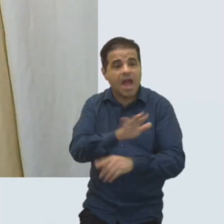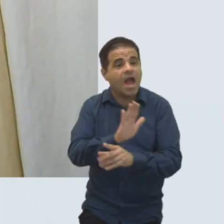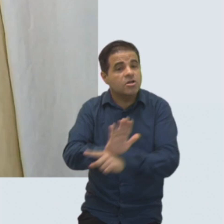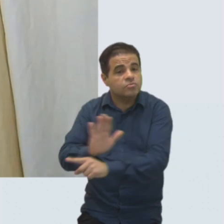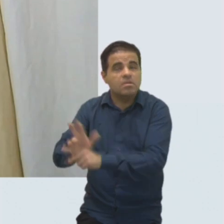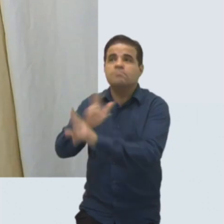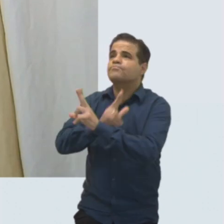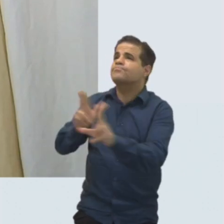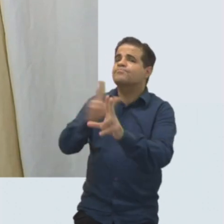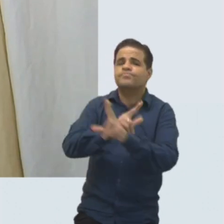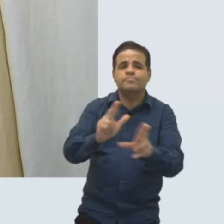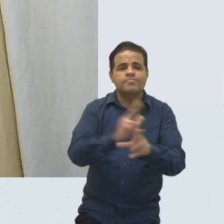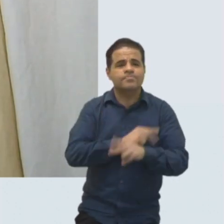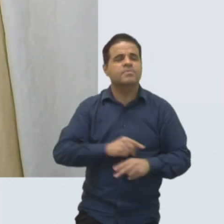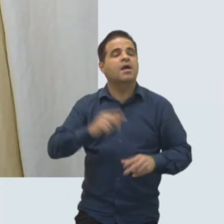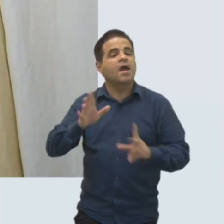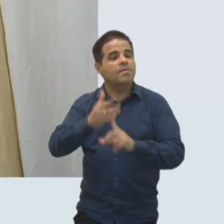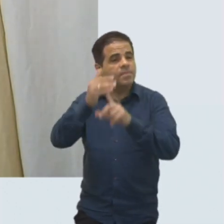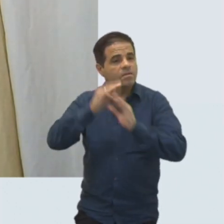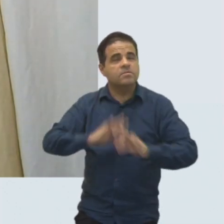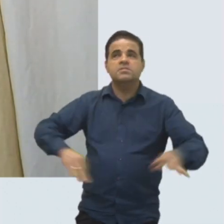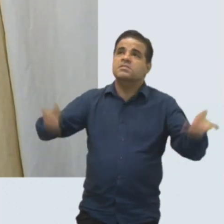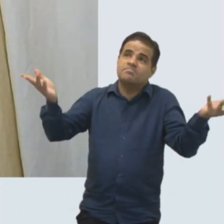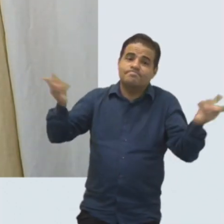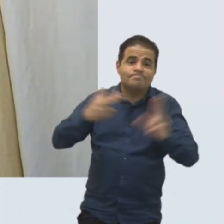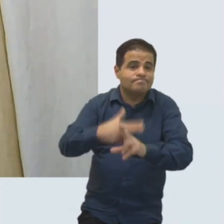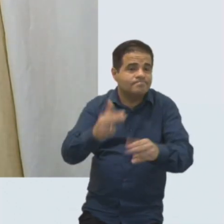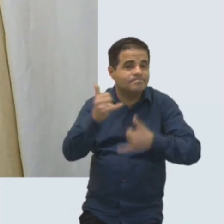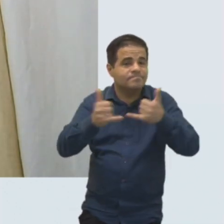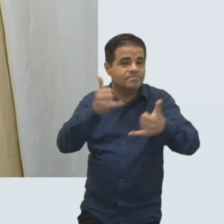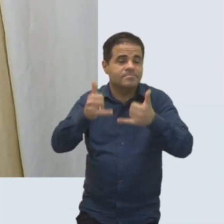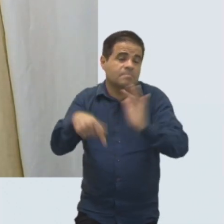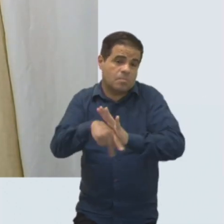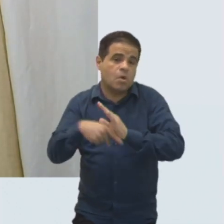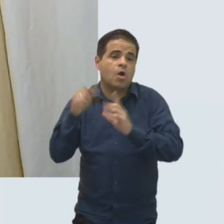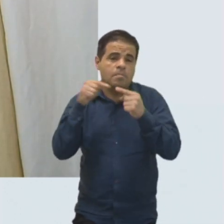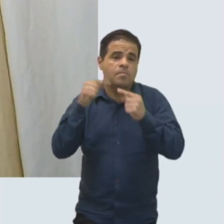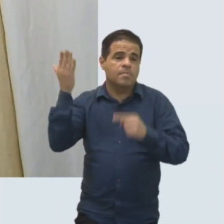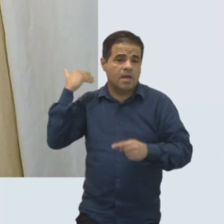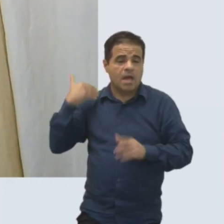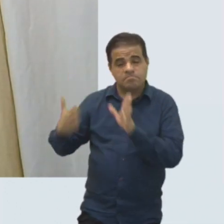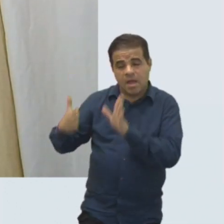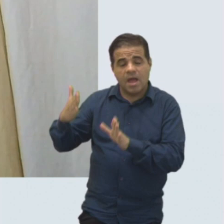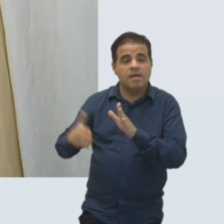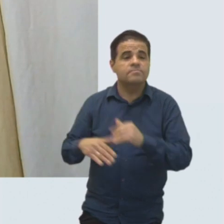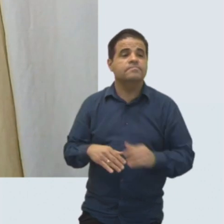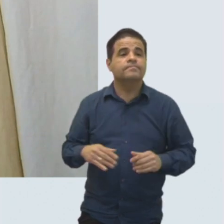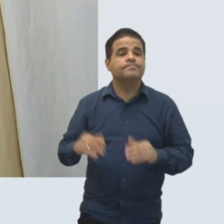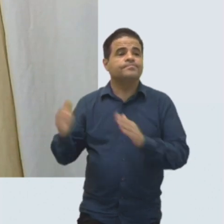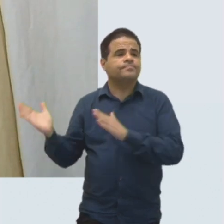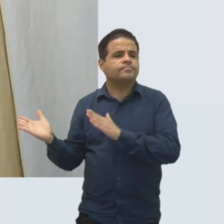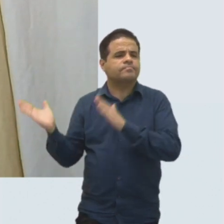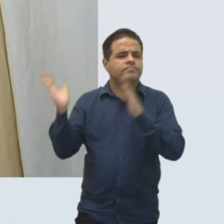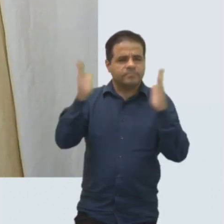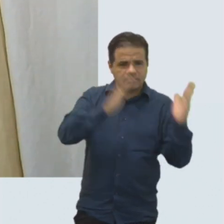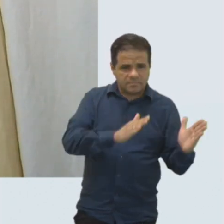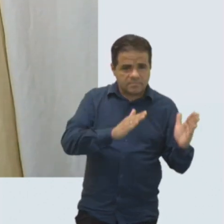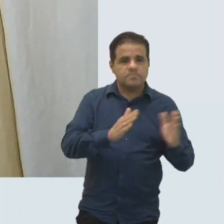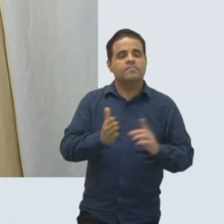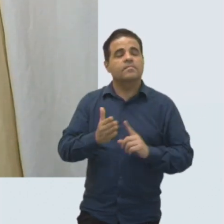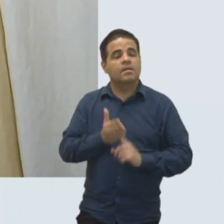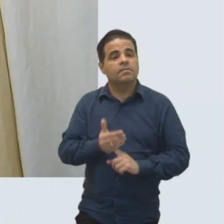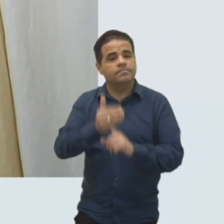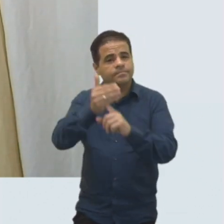de entretenimento, né? Não dá para pensar outra coisa. Embora por cima tivesse esse sofrimento, mas era uma tecnologia de